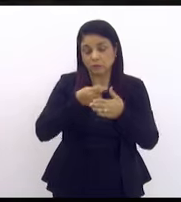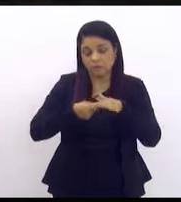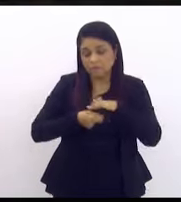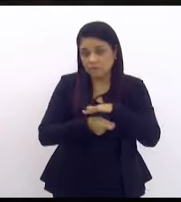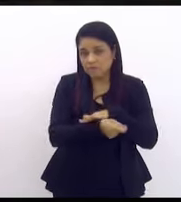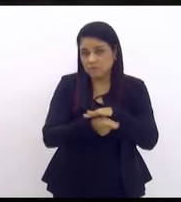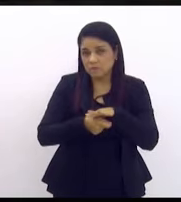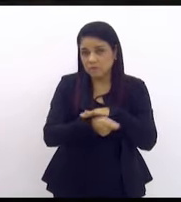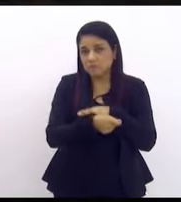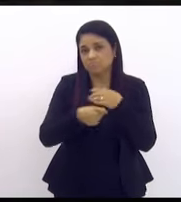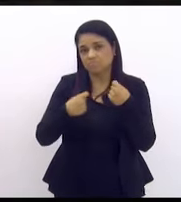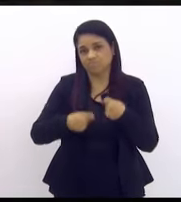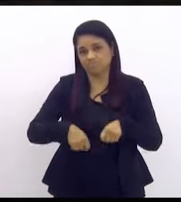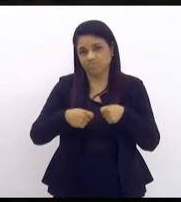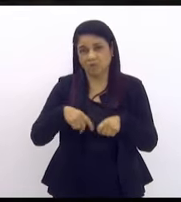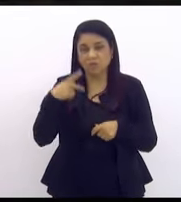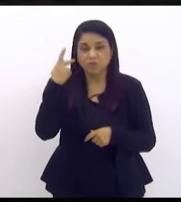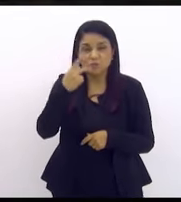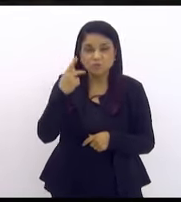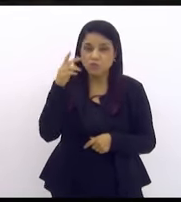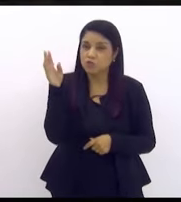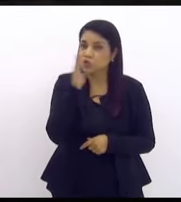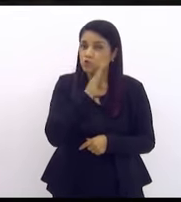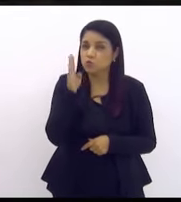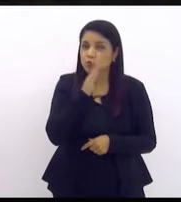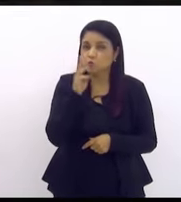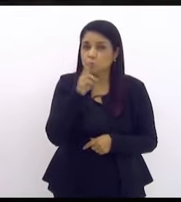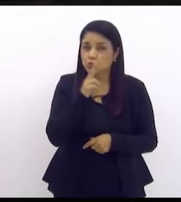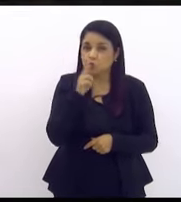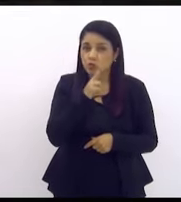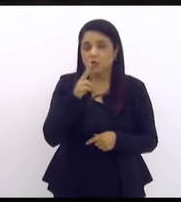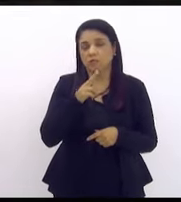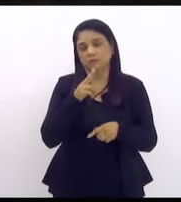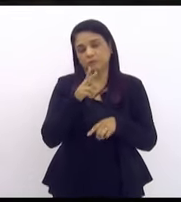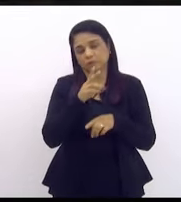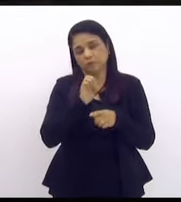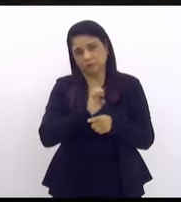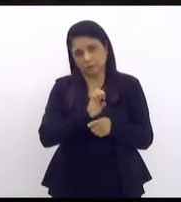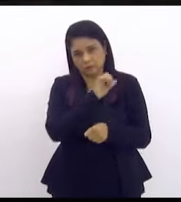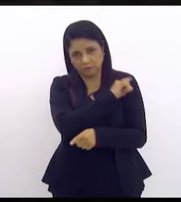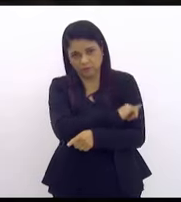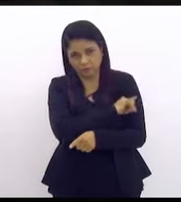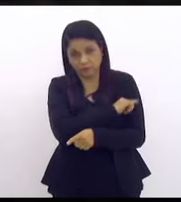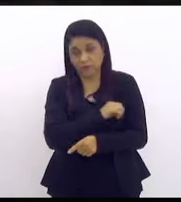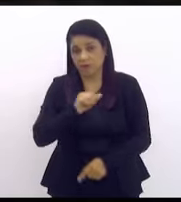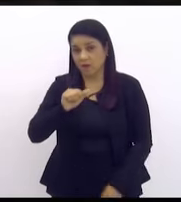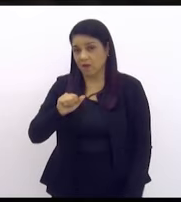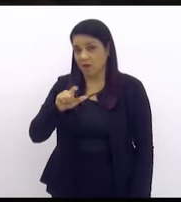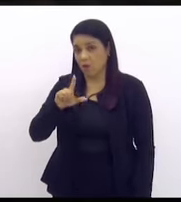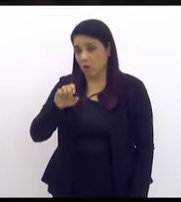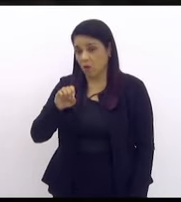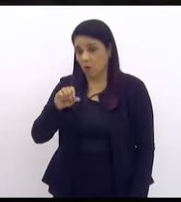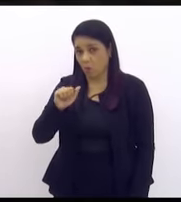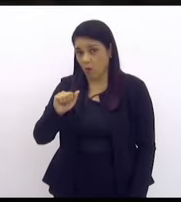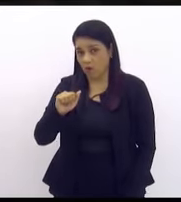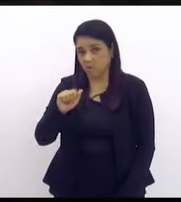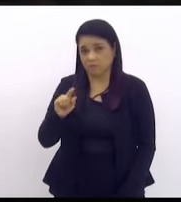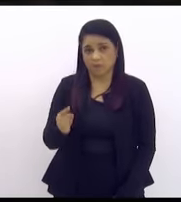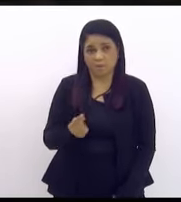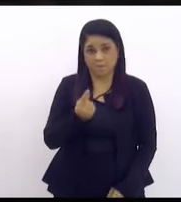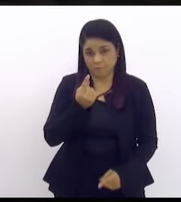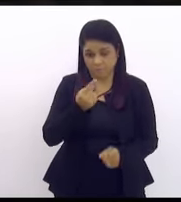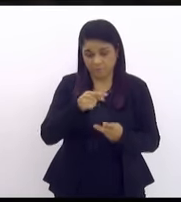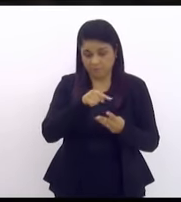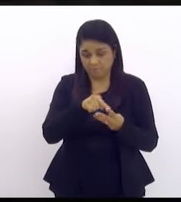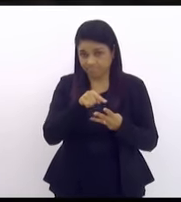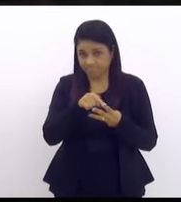necessário às políticas mais urgentes do nosso Estado. E aí, a LOA, que é a primeira mensagem,